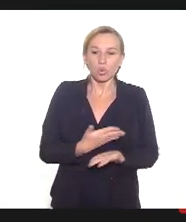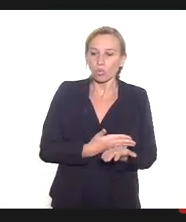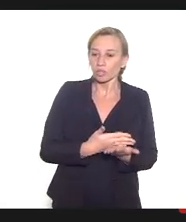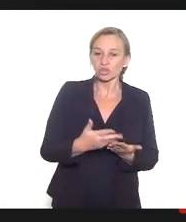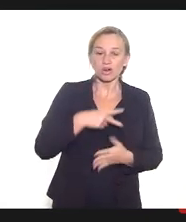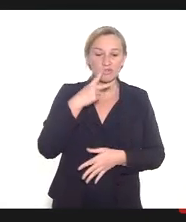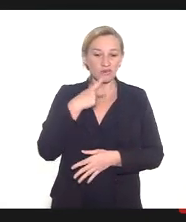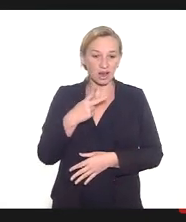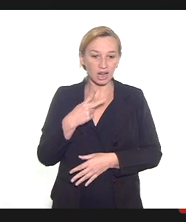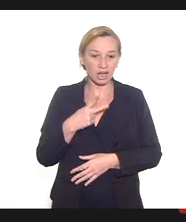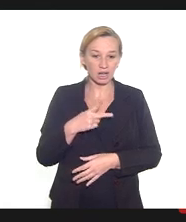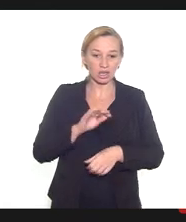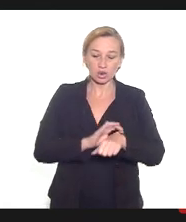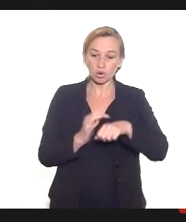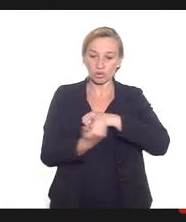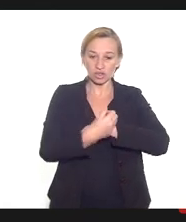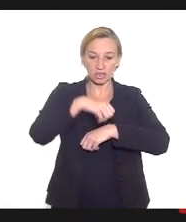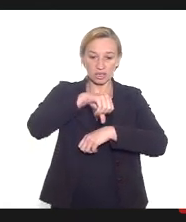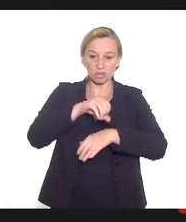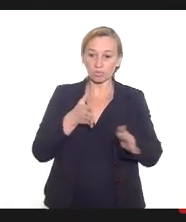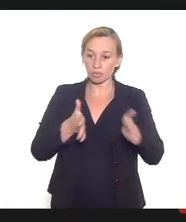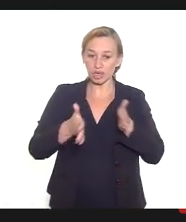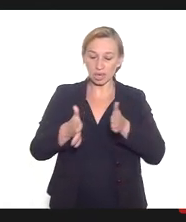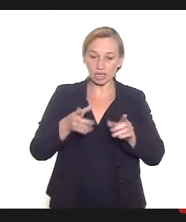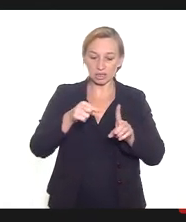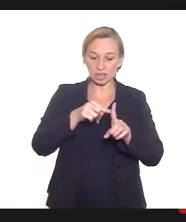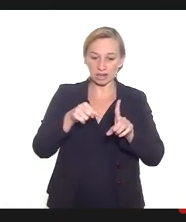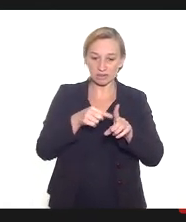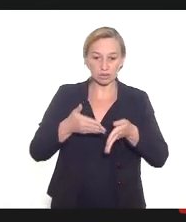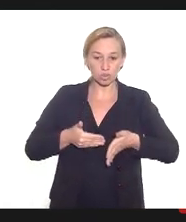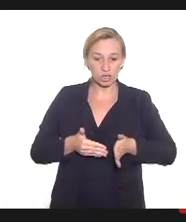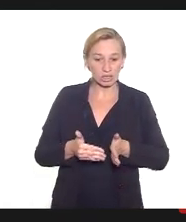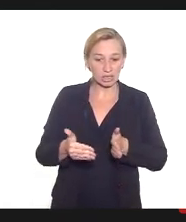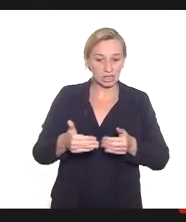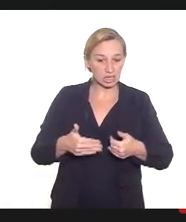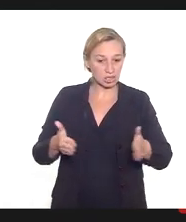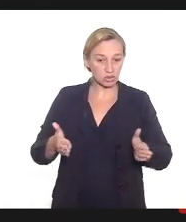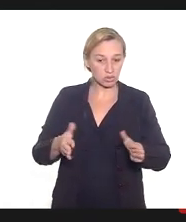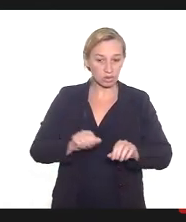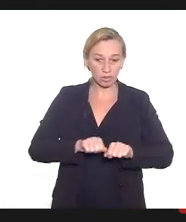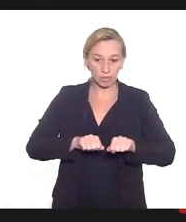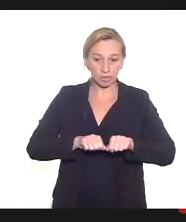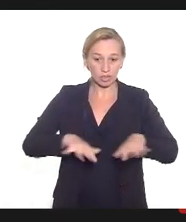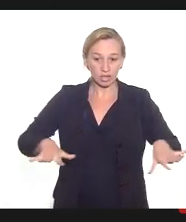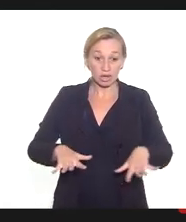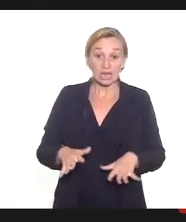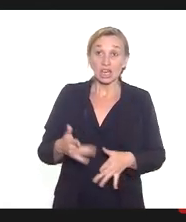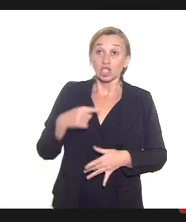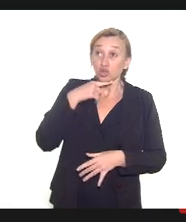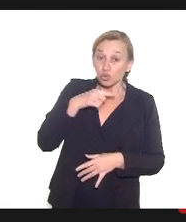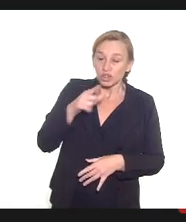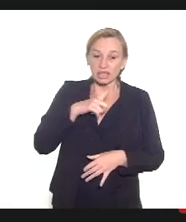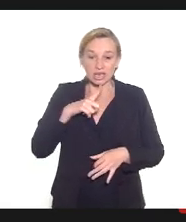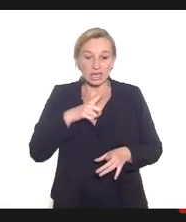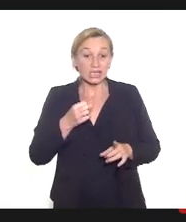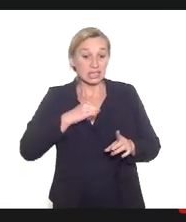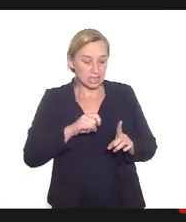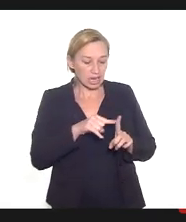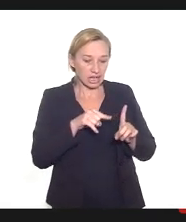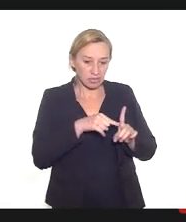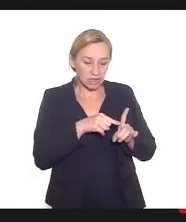começou a falar de qual filho 19 gravidez no início da pandemia havia dúvidas se a gravidez pioravam o prognóstico da